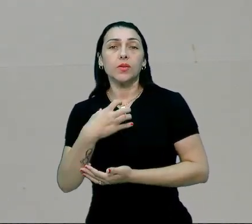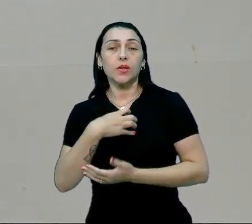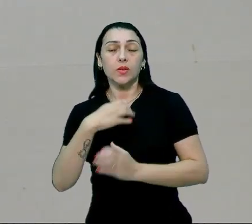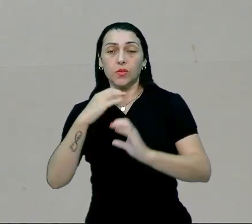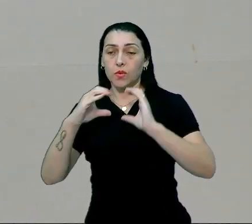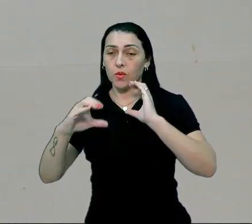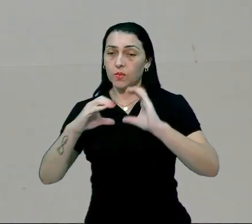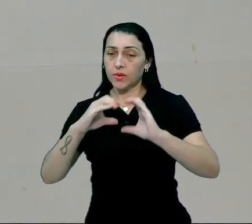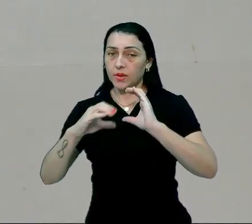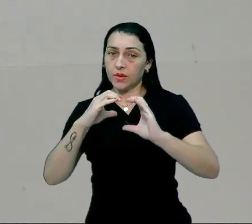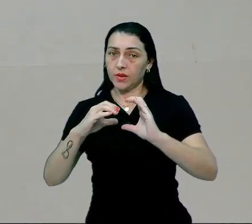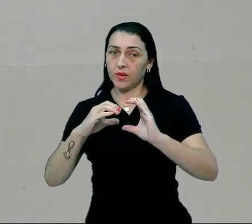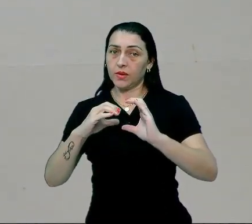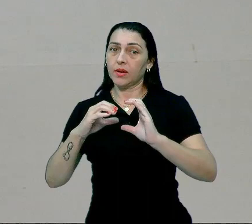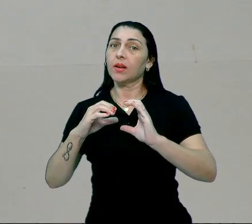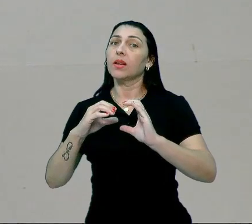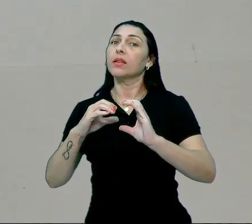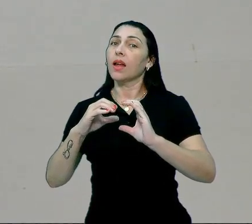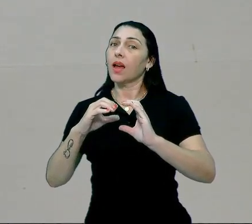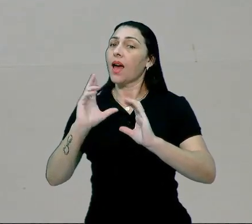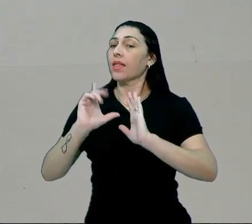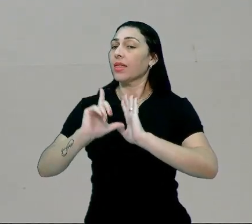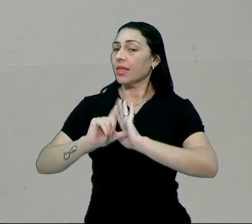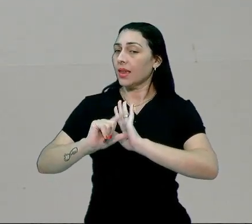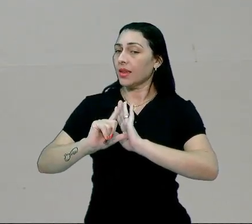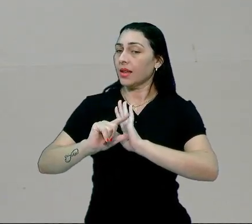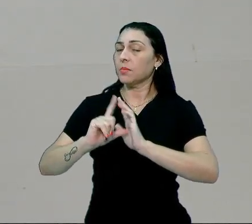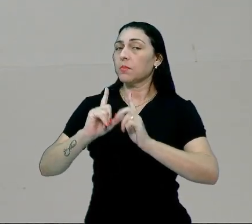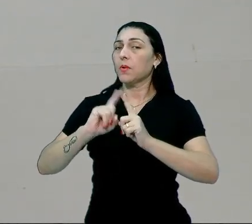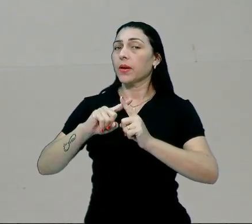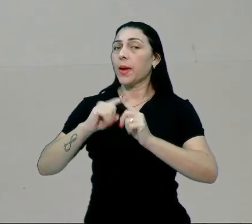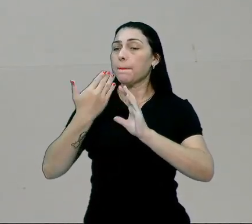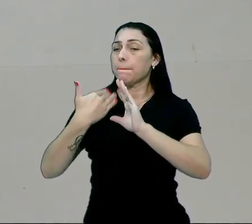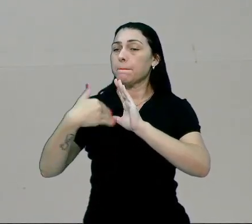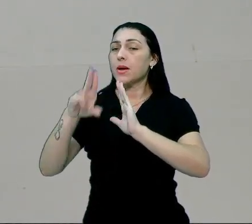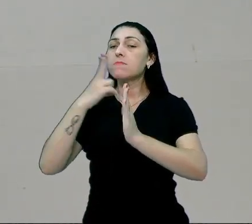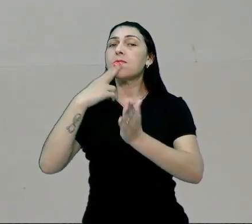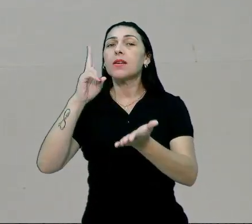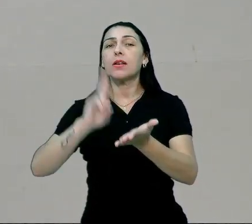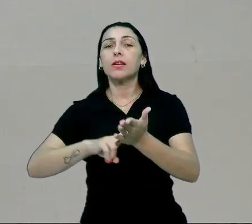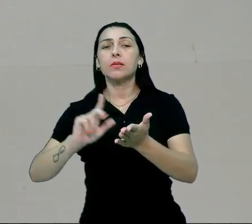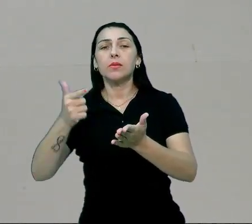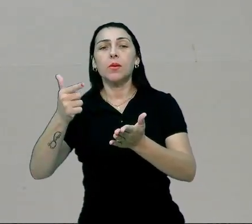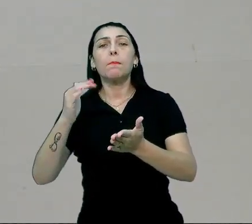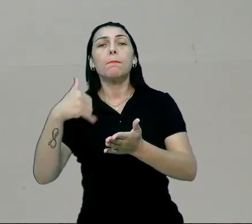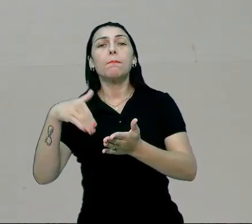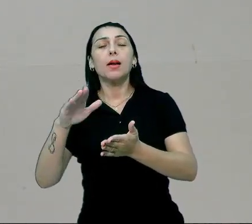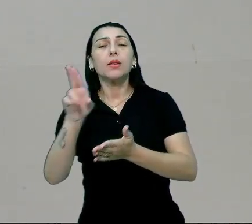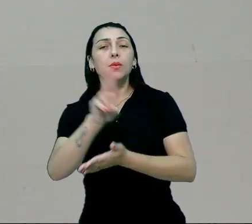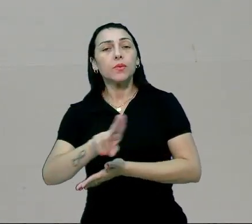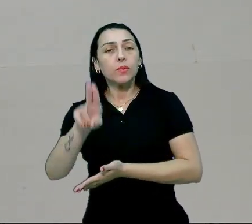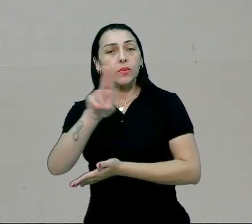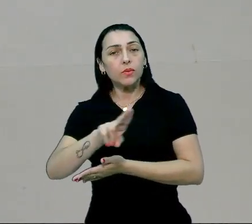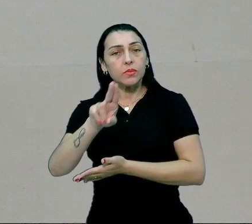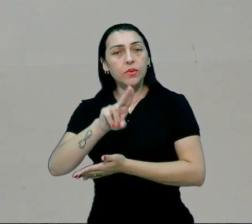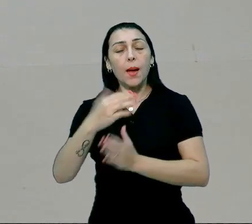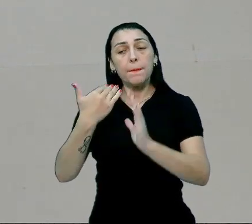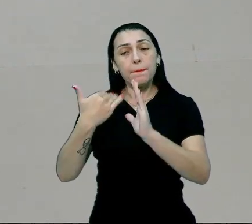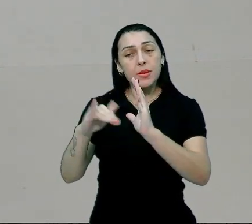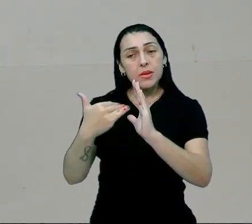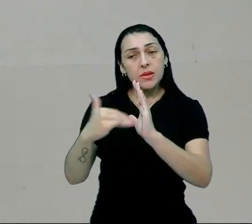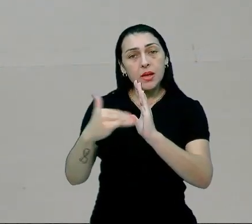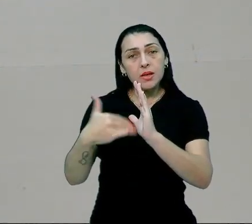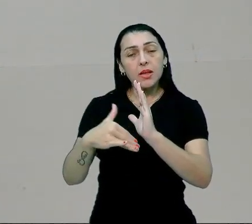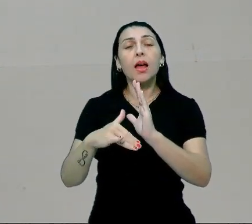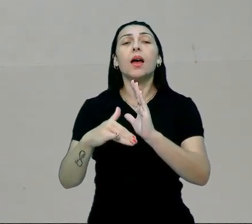se comunicar que está um pouco aposentada. Dificilmente alguém envia uma carta para outra pessoa. Hoje o mais comum é nós utilizarmos